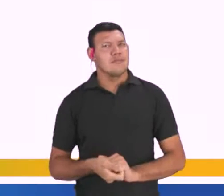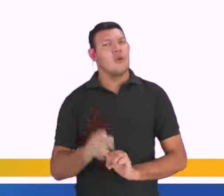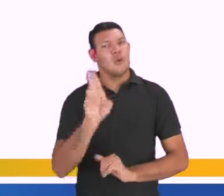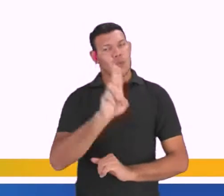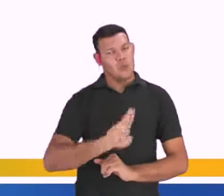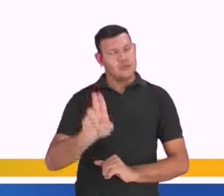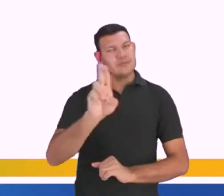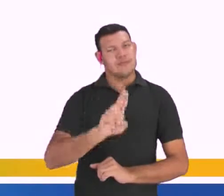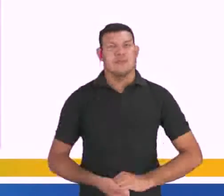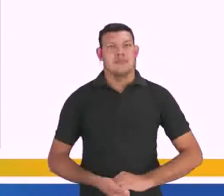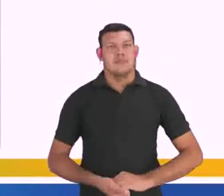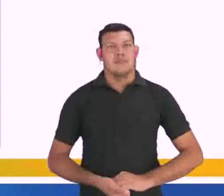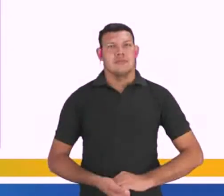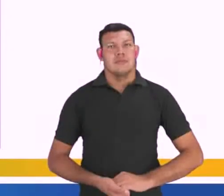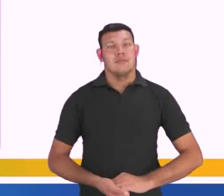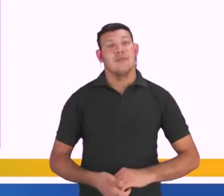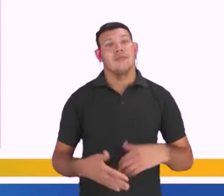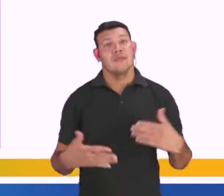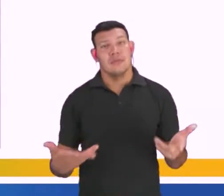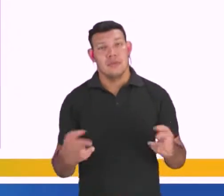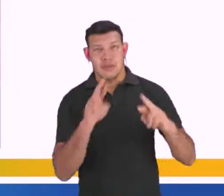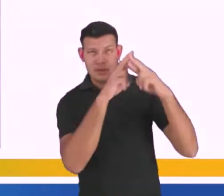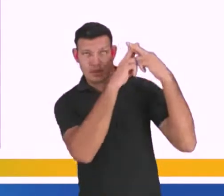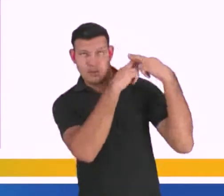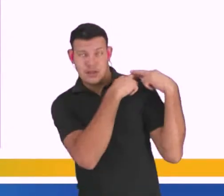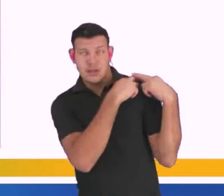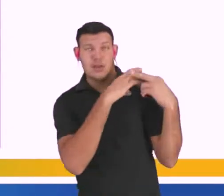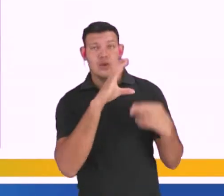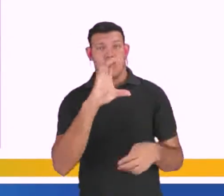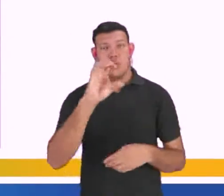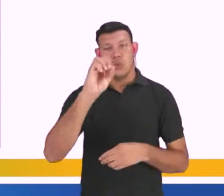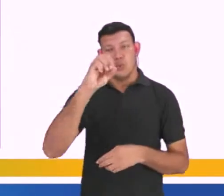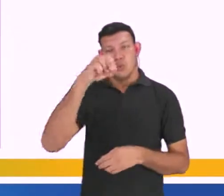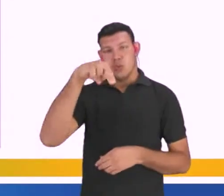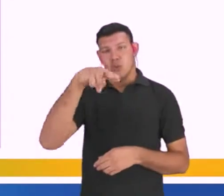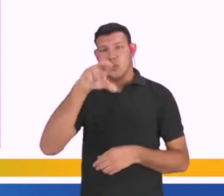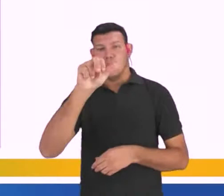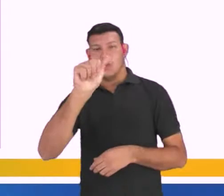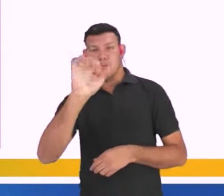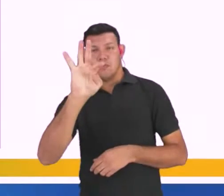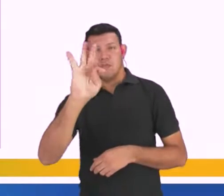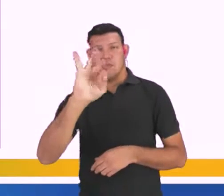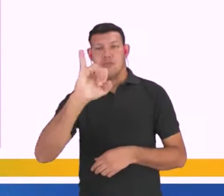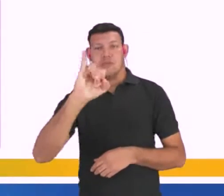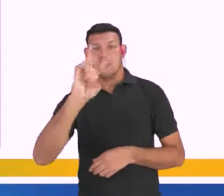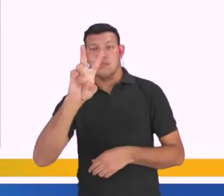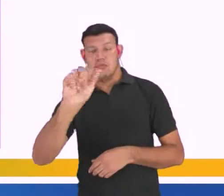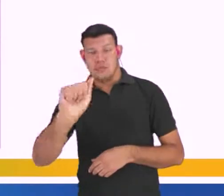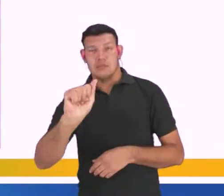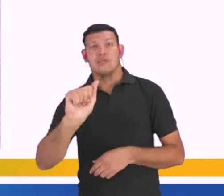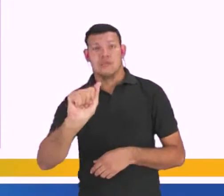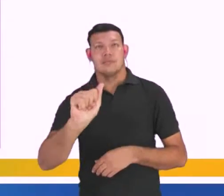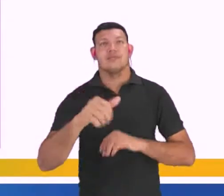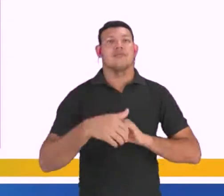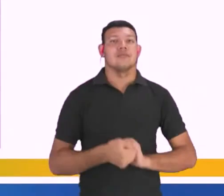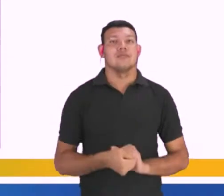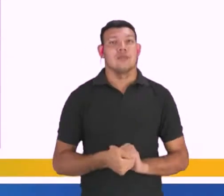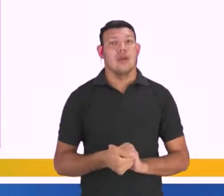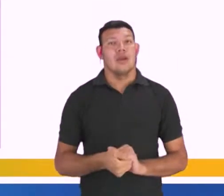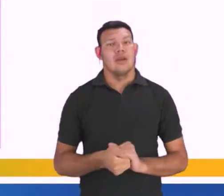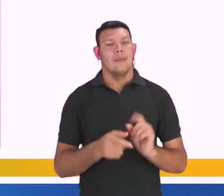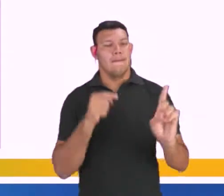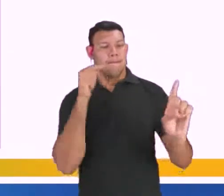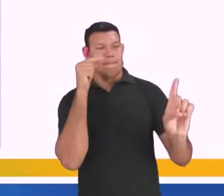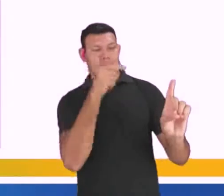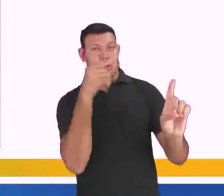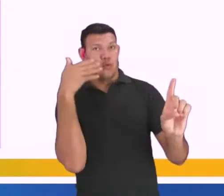da função fática. Já a função conativa ou apelativa, ela não tem um foco no canal, mas sim no emissor,